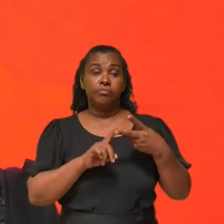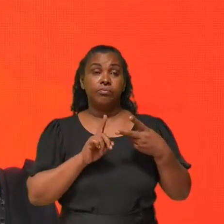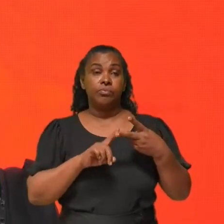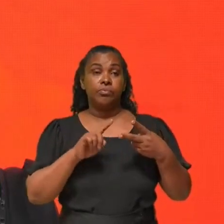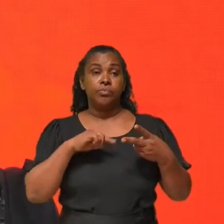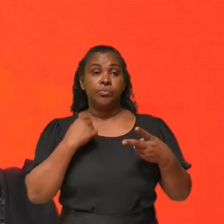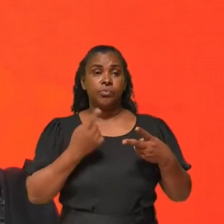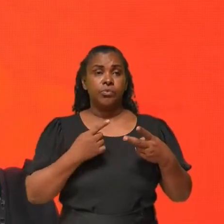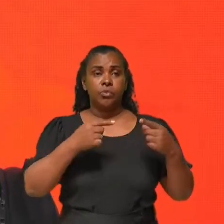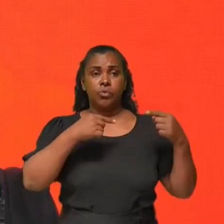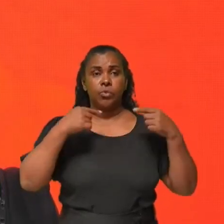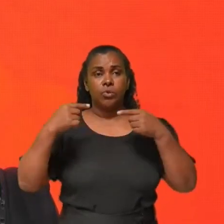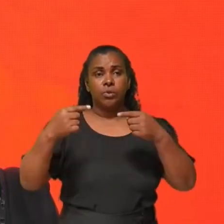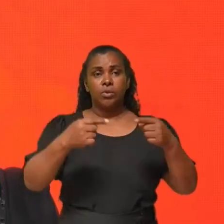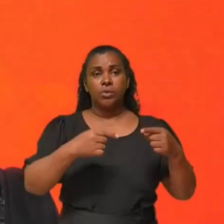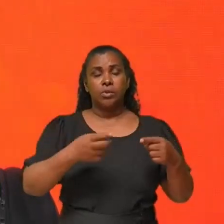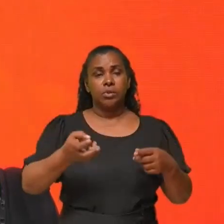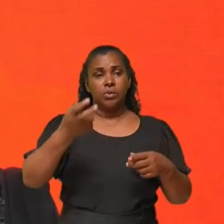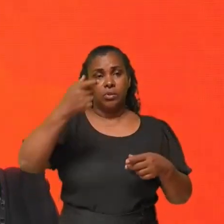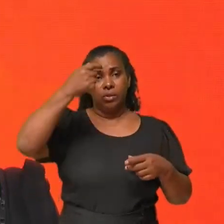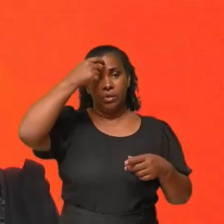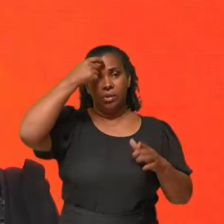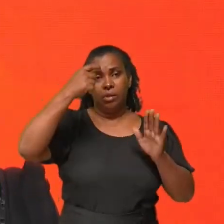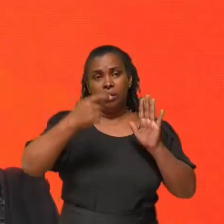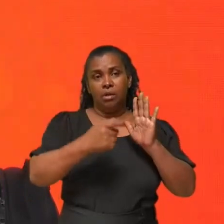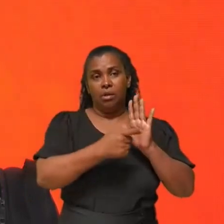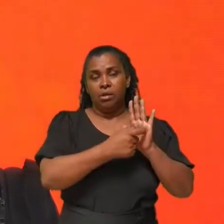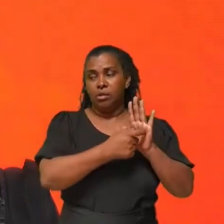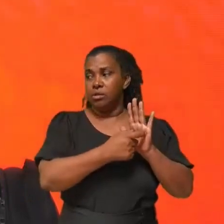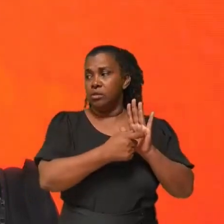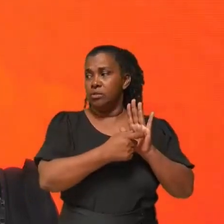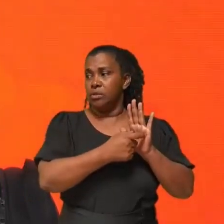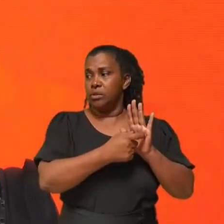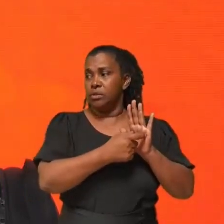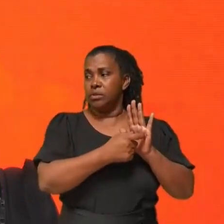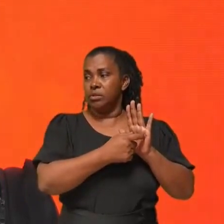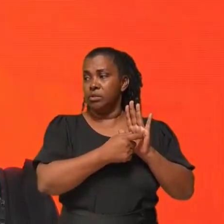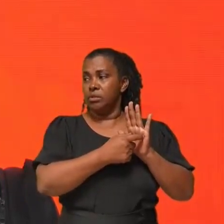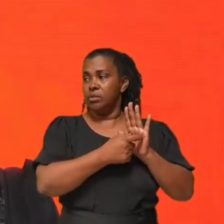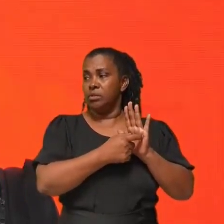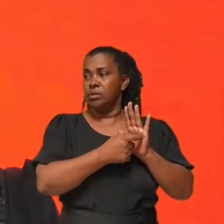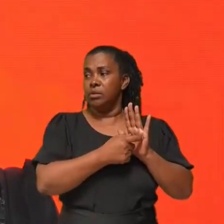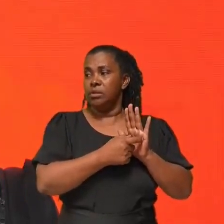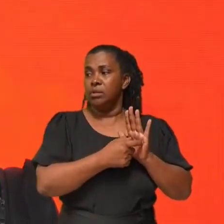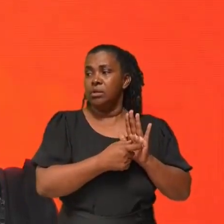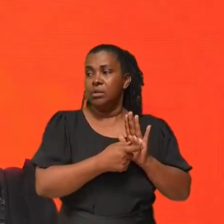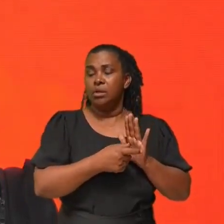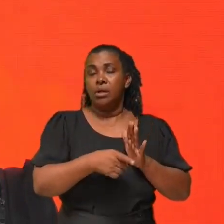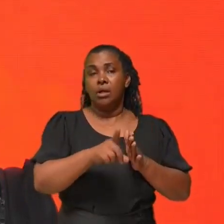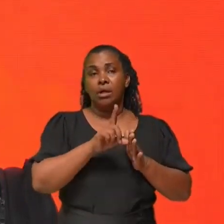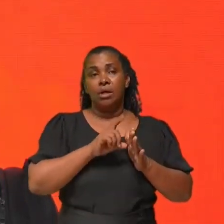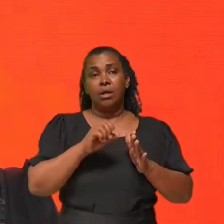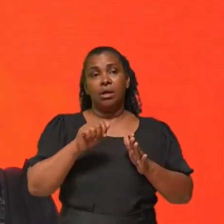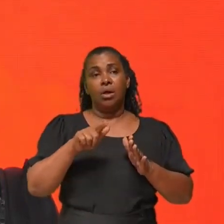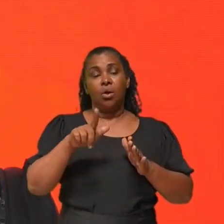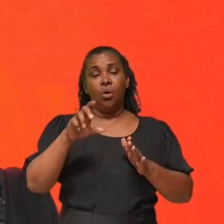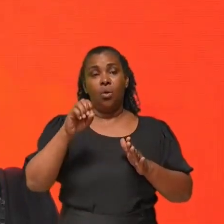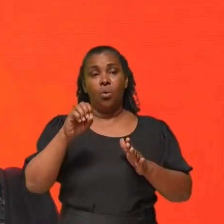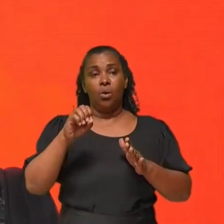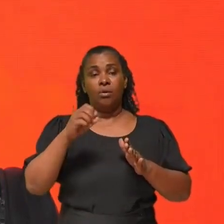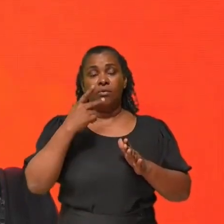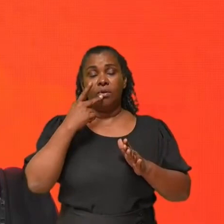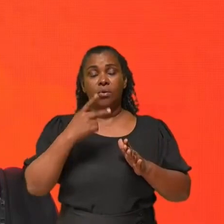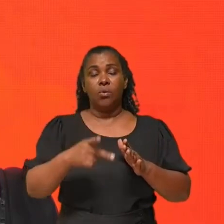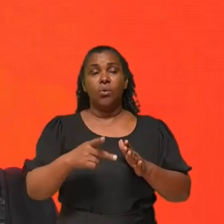artificial, que eu acho que é algo que bem falou, é um debate paradigmático sobre o modelo das